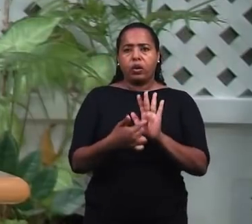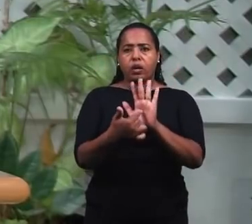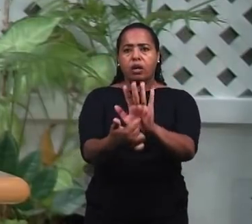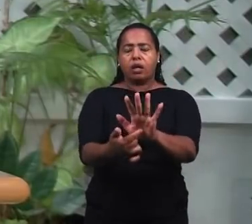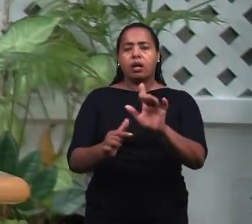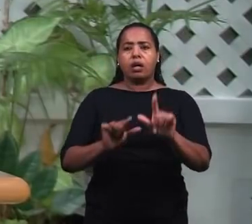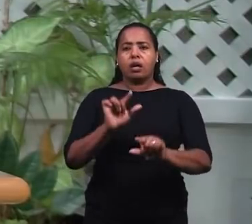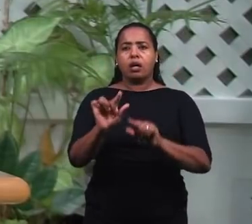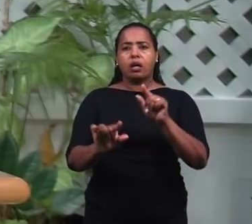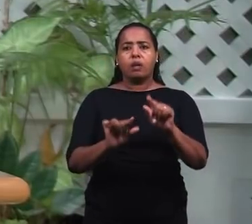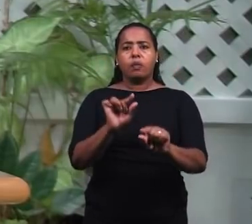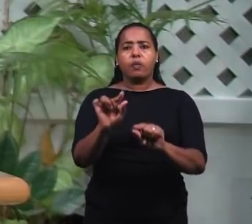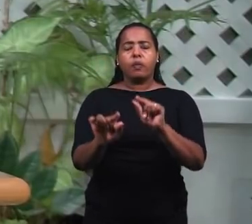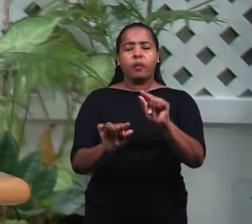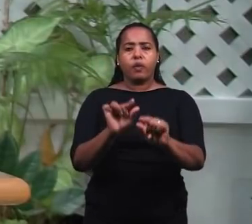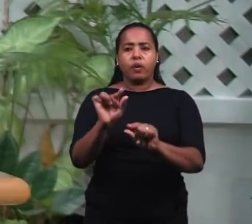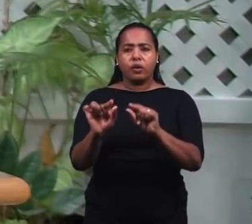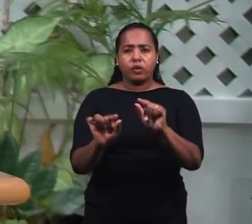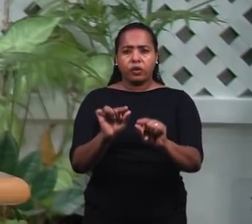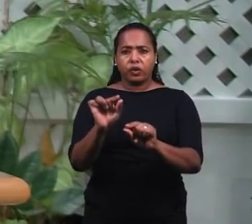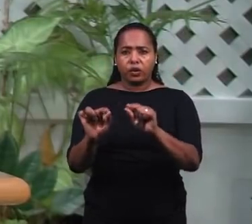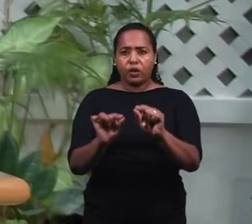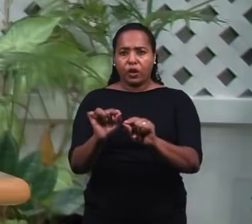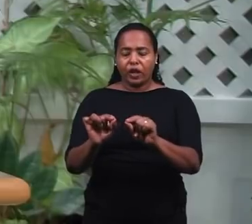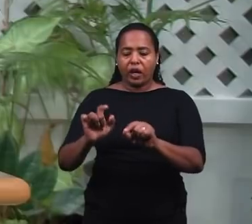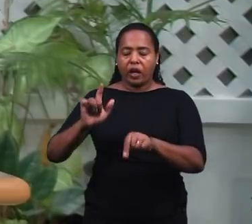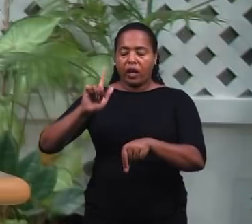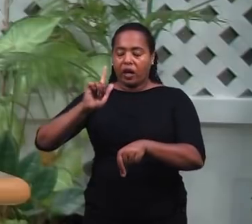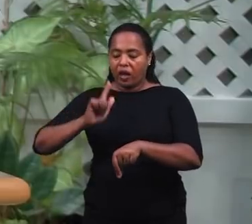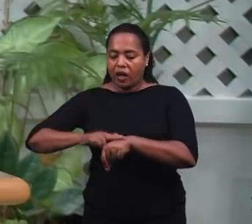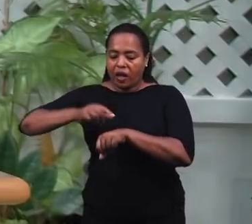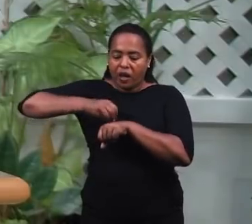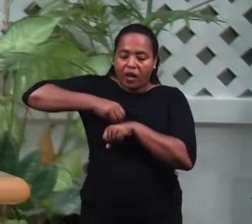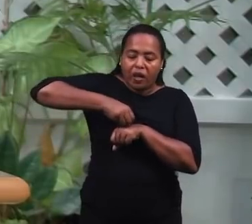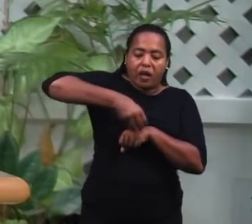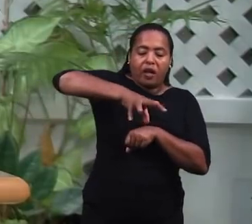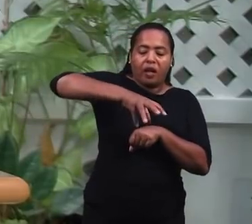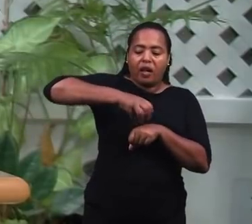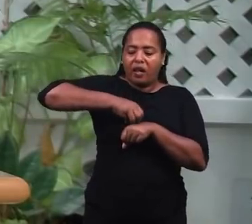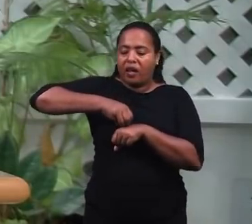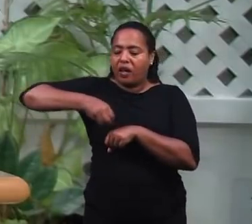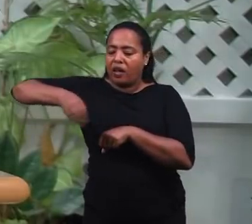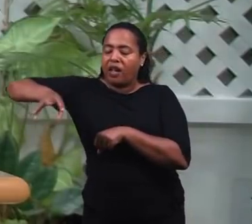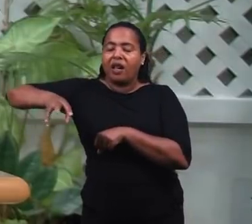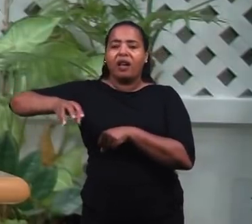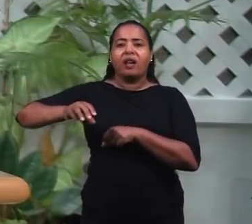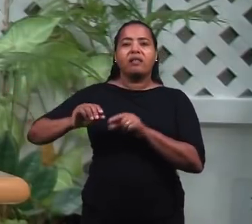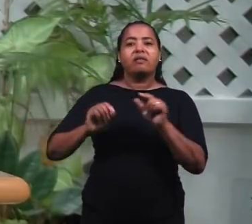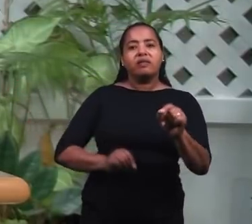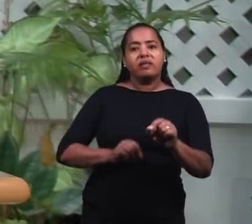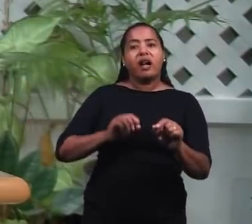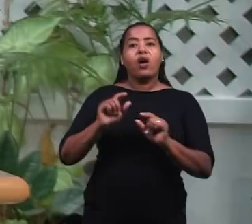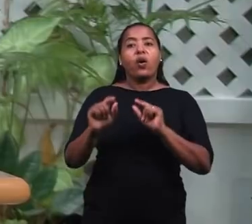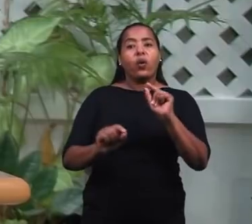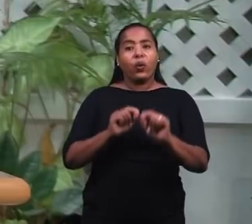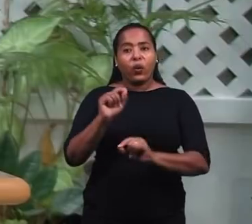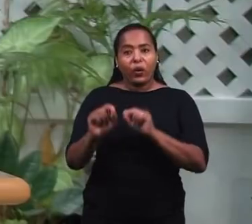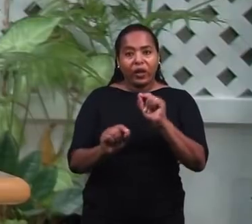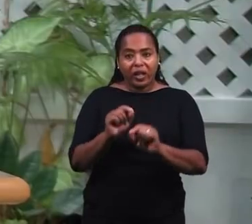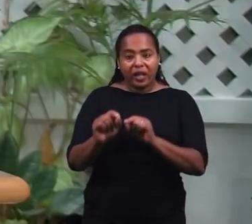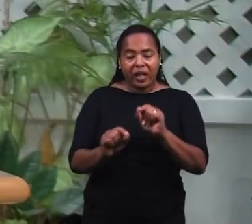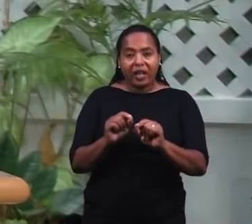refere a essa dispensação. Quando falamos em